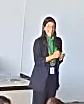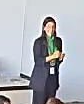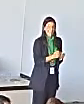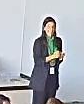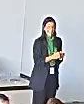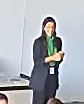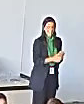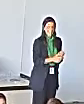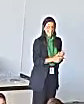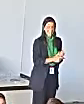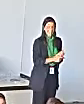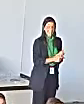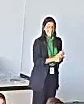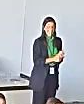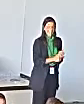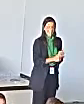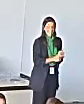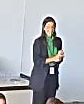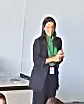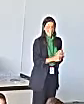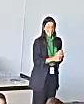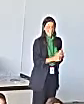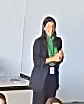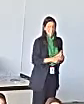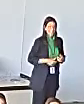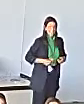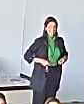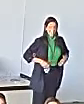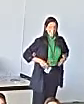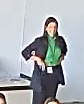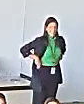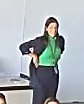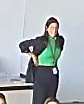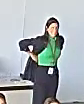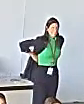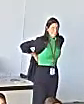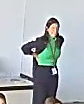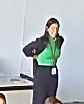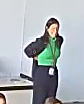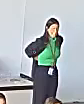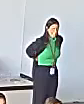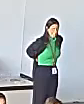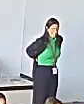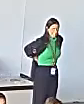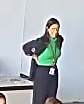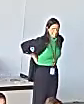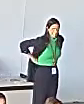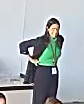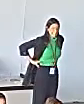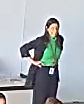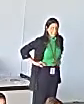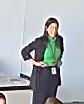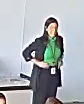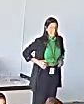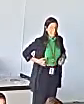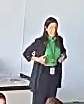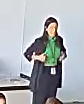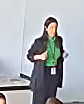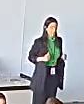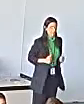Pessoa com Deficiência da nossa OAB. A Ordem dos Advogados do Brasil, muito obrigado. meu amigo, fui vereador com